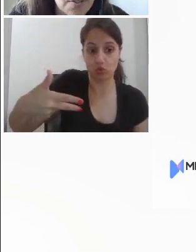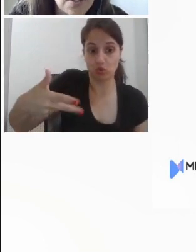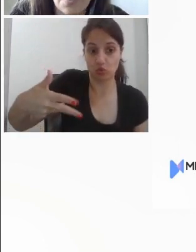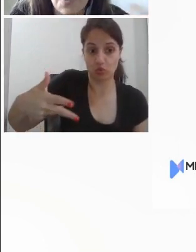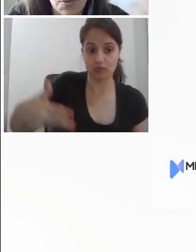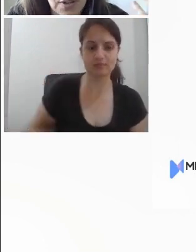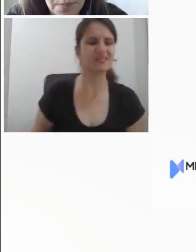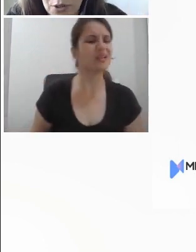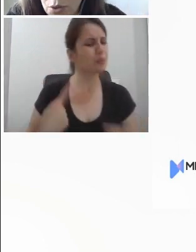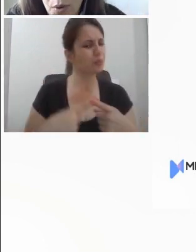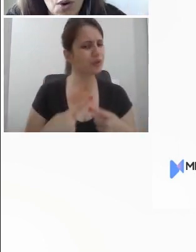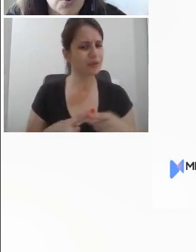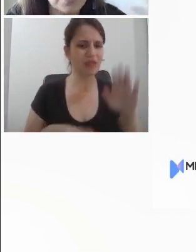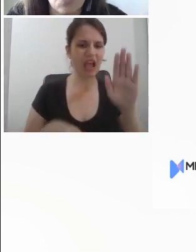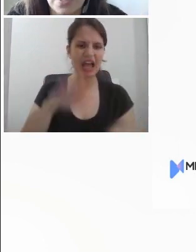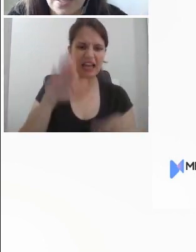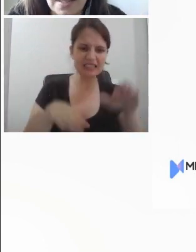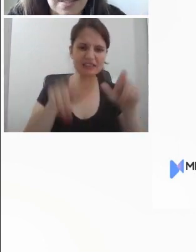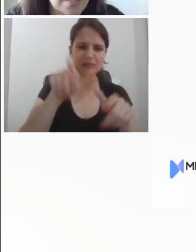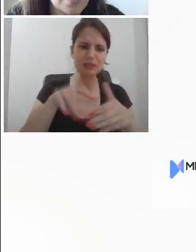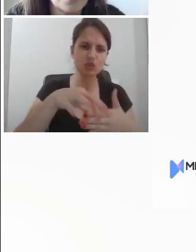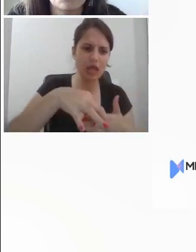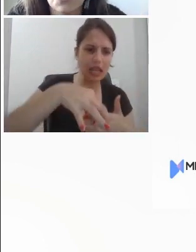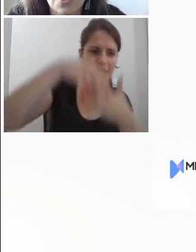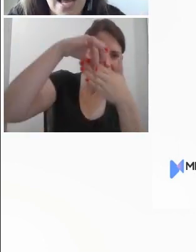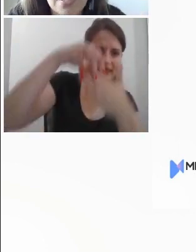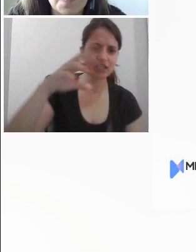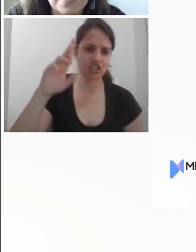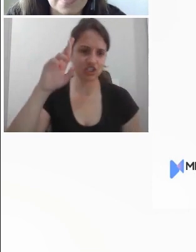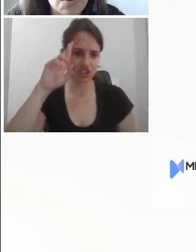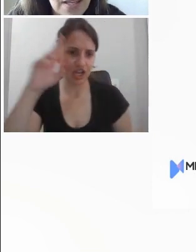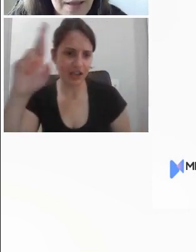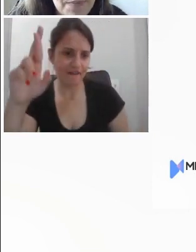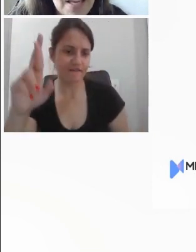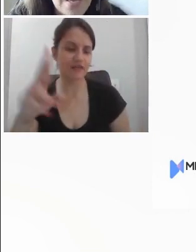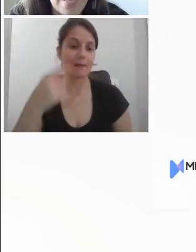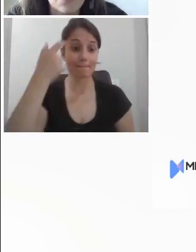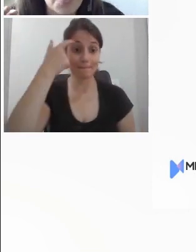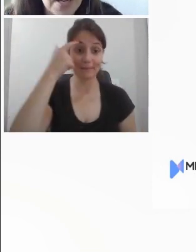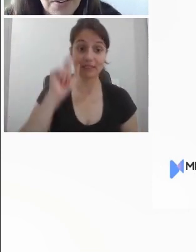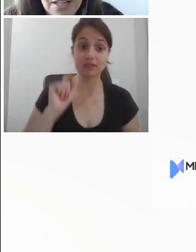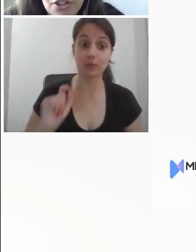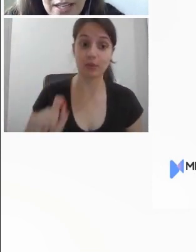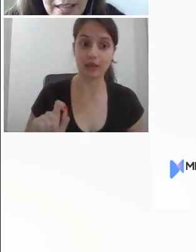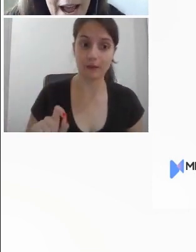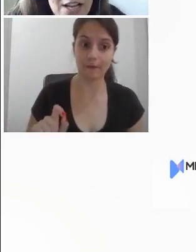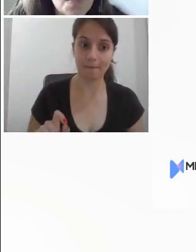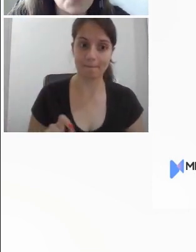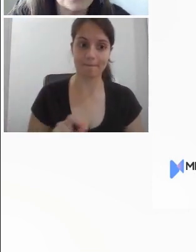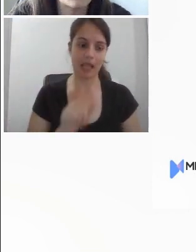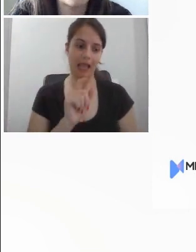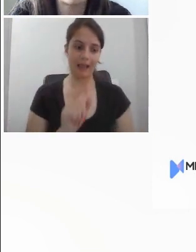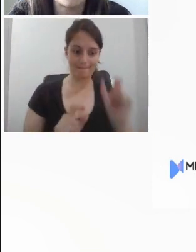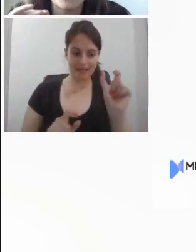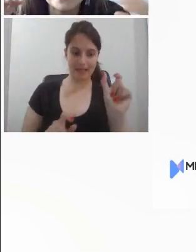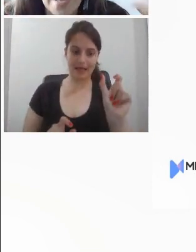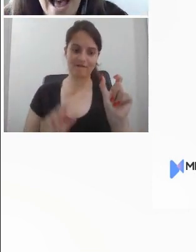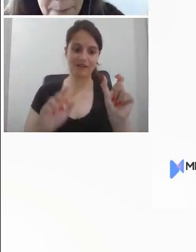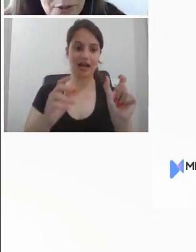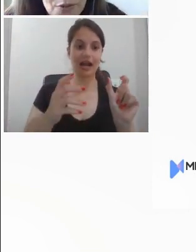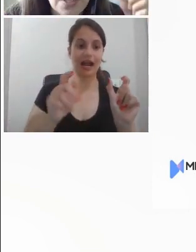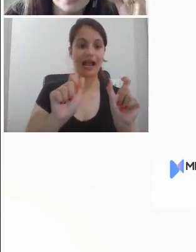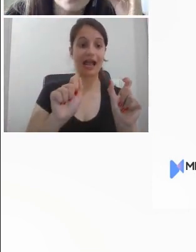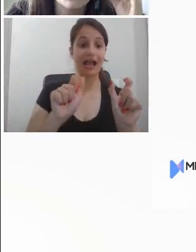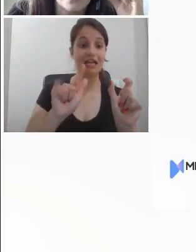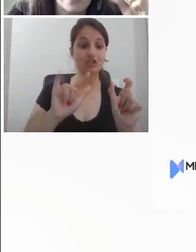executivos ouvir as pessoas coordenação os funcionários pensando que eu quero ter agilidade porque eu quero ser mais